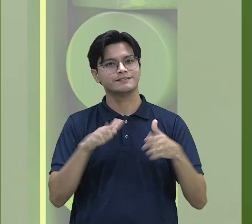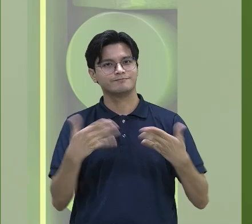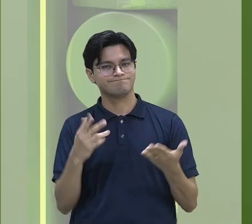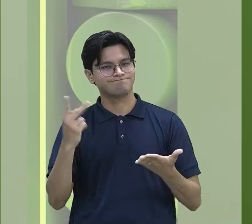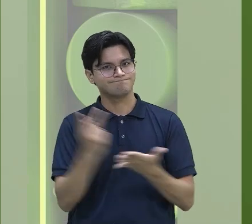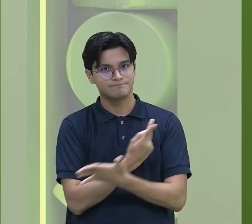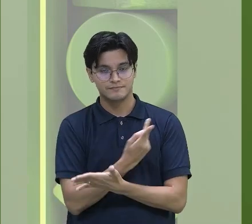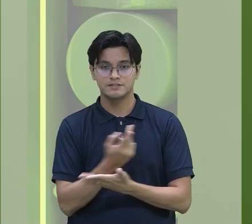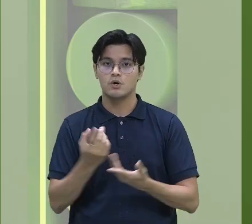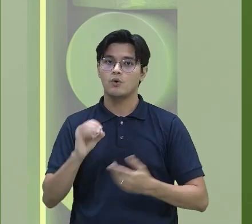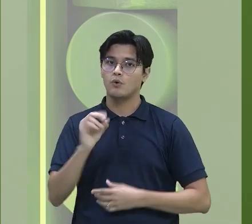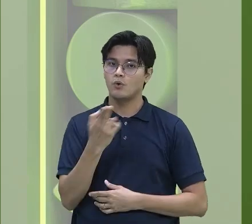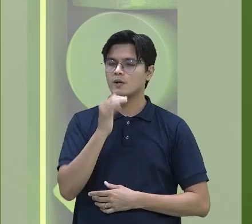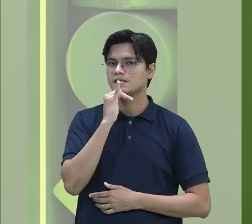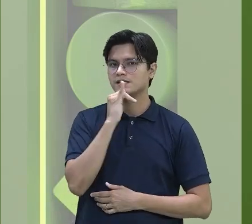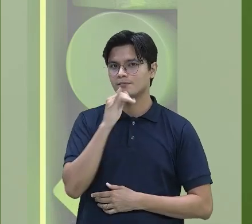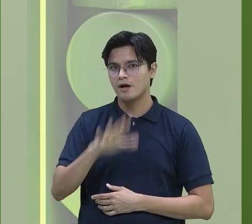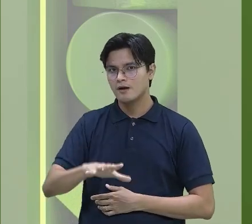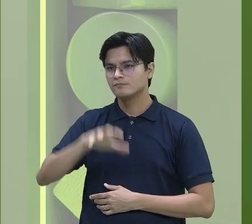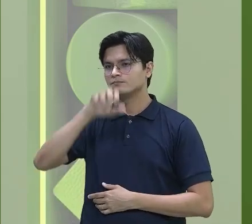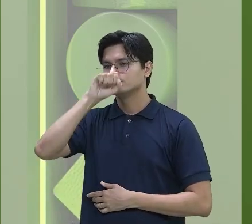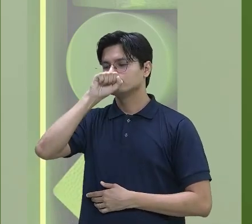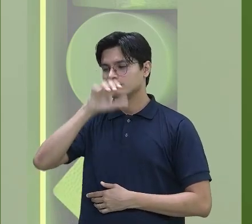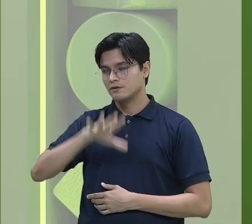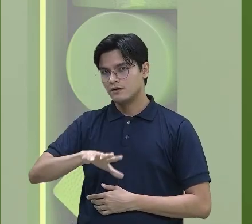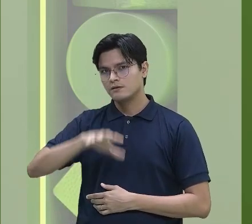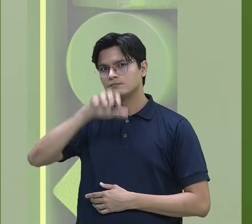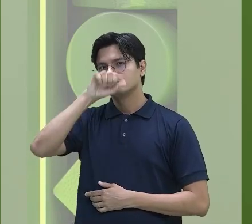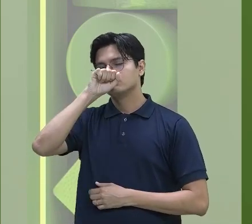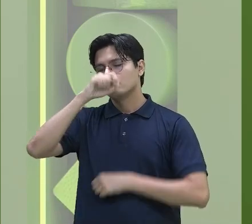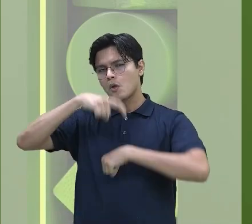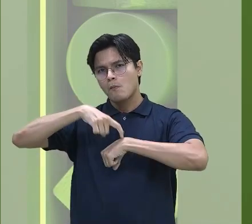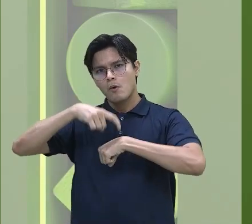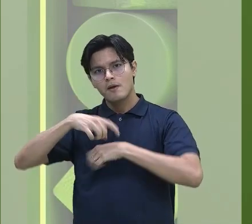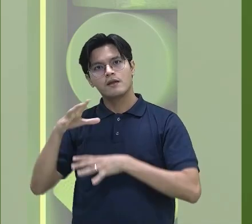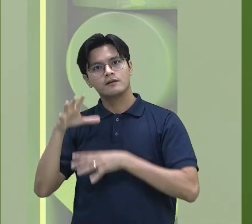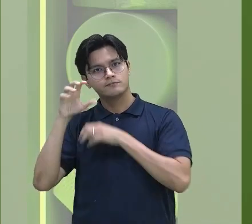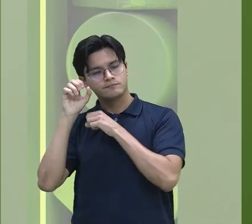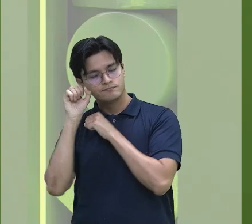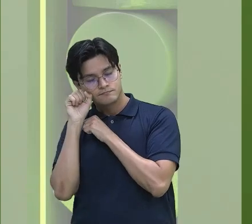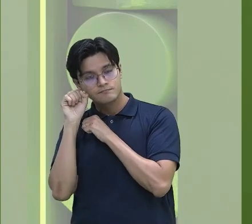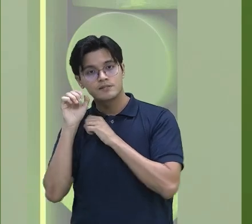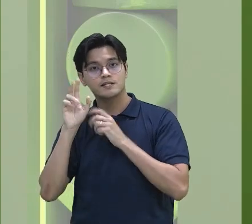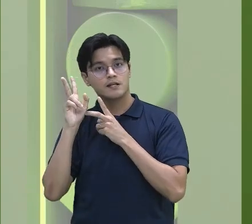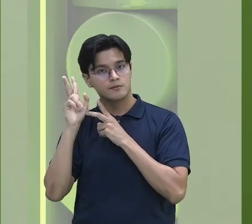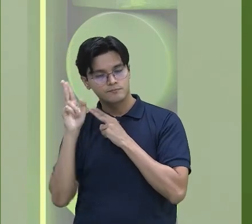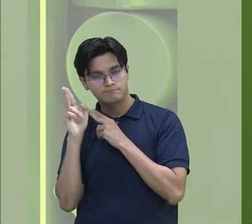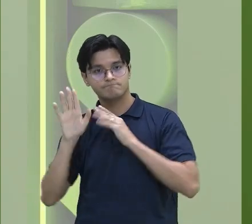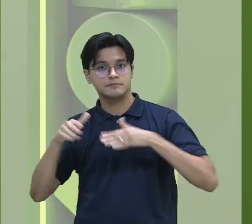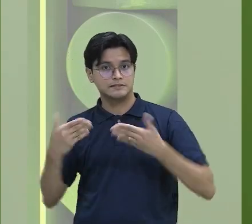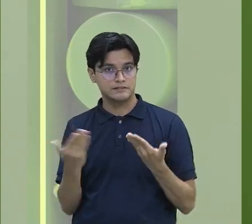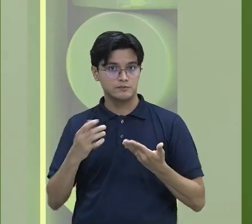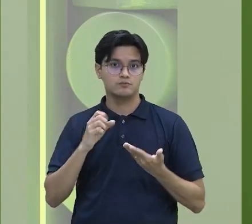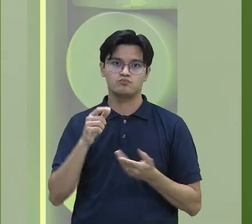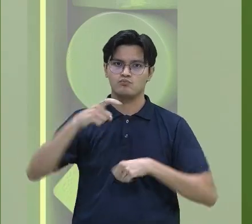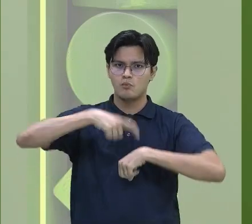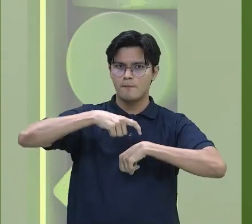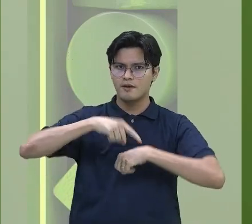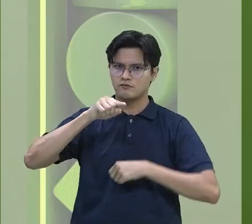respiração ao dormir. Quer dizer, quando você está acordado, você comanda a sua respiração,